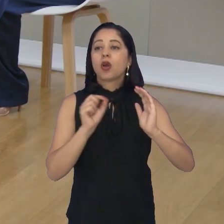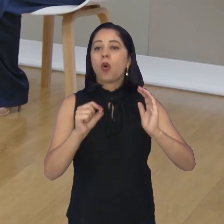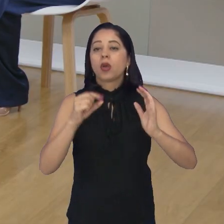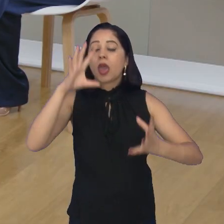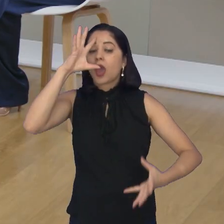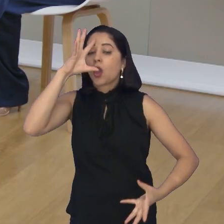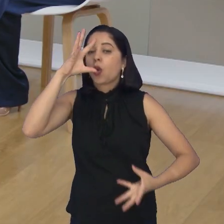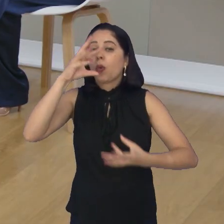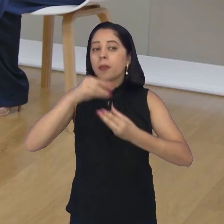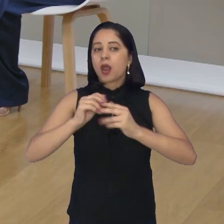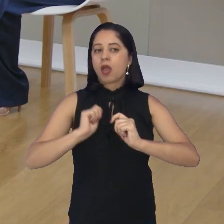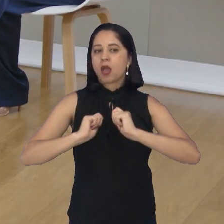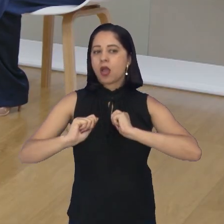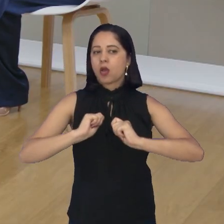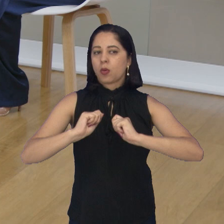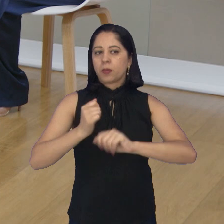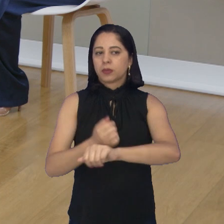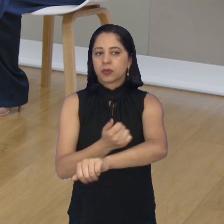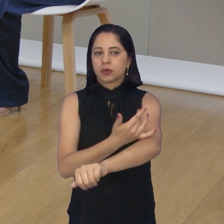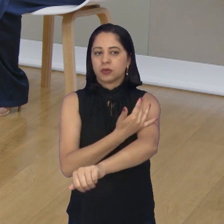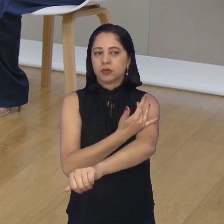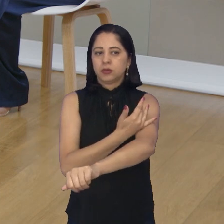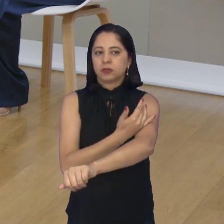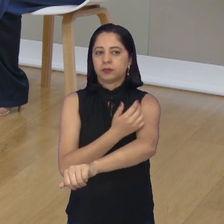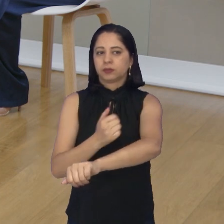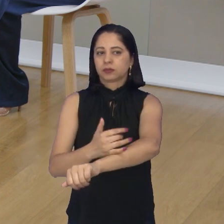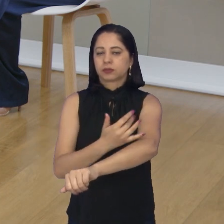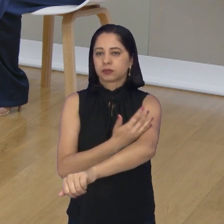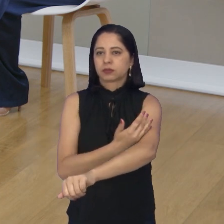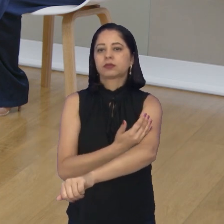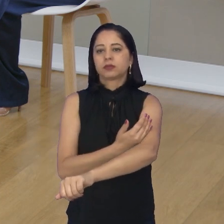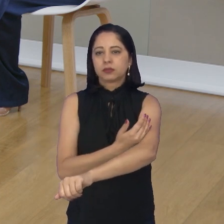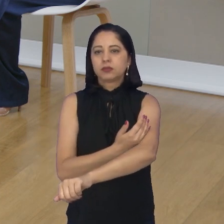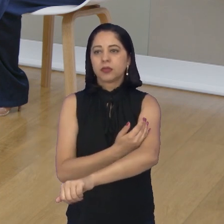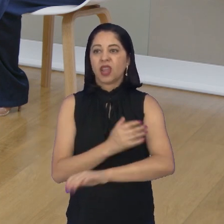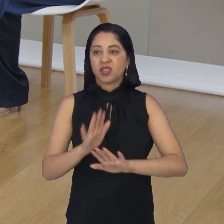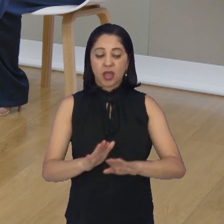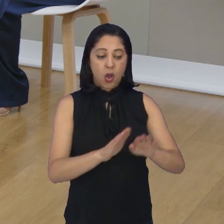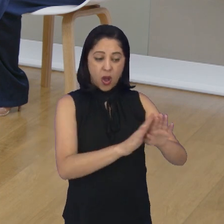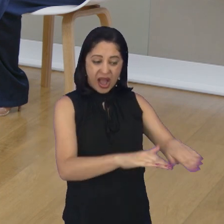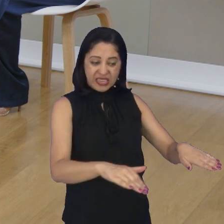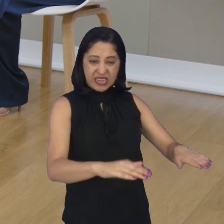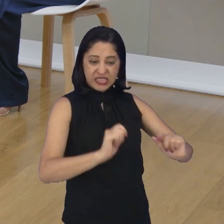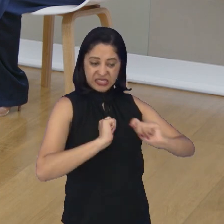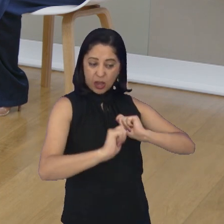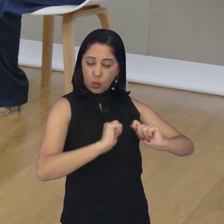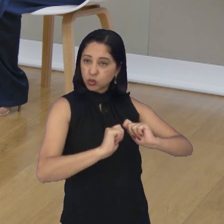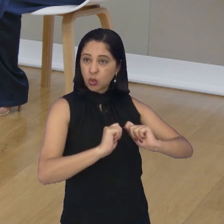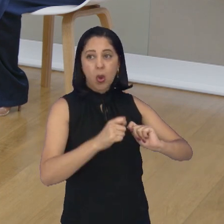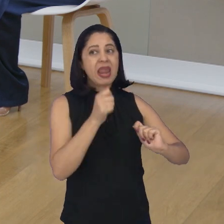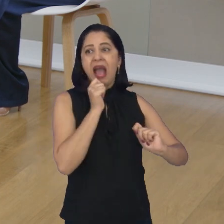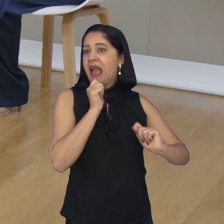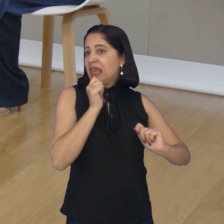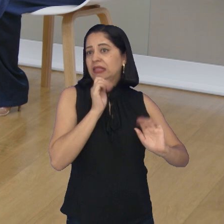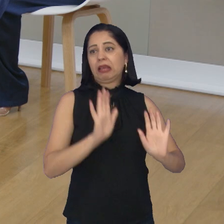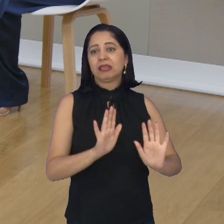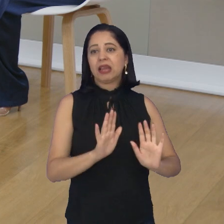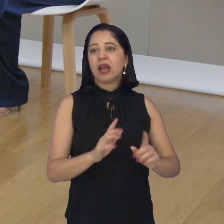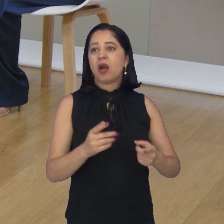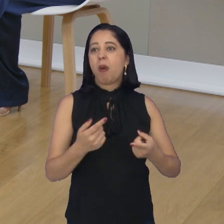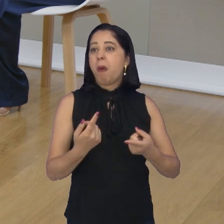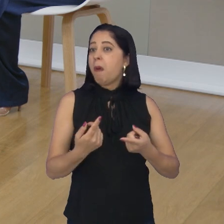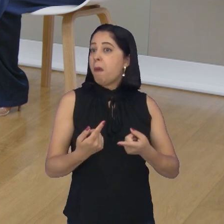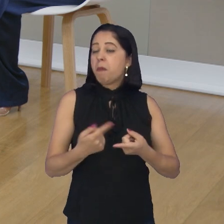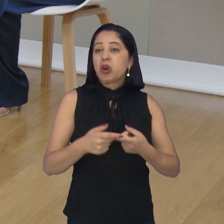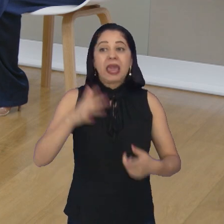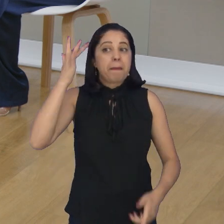do autocontrole. Então, uma criança de 2 anos, ela não tem ainda como não se tem. autocontrolar. Ela vai ficar querendo o brinquedo no shopping